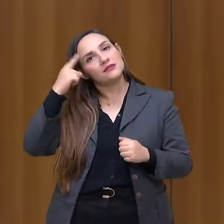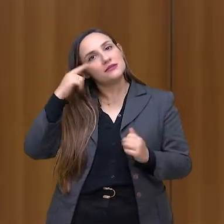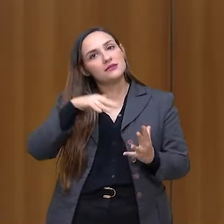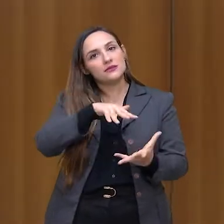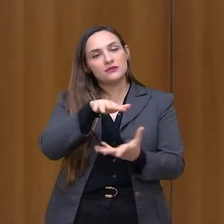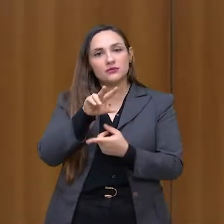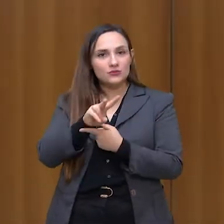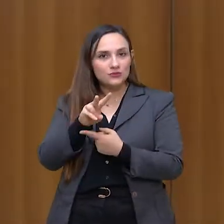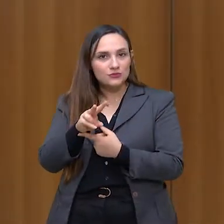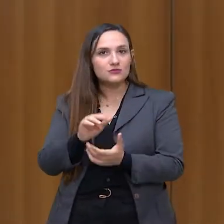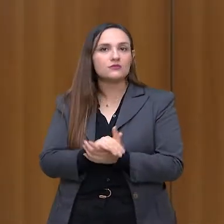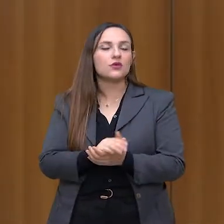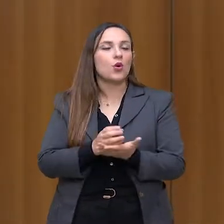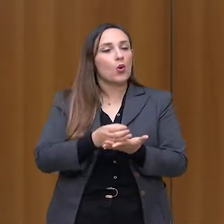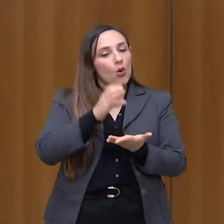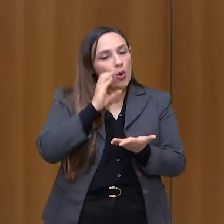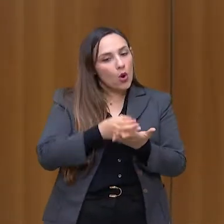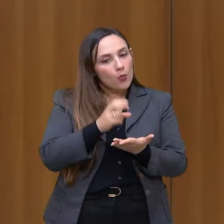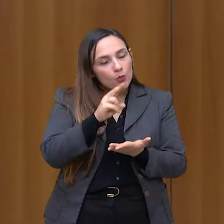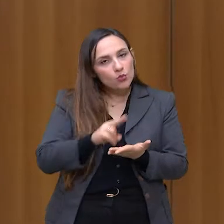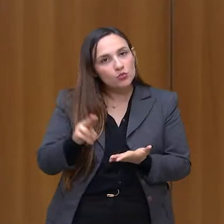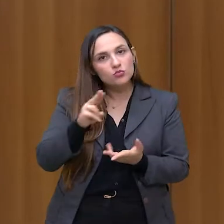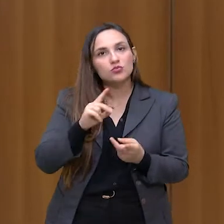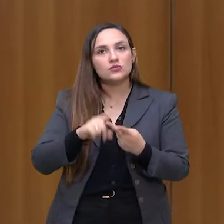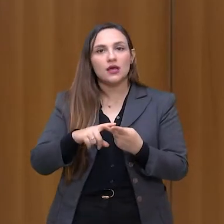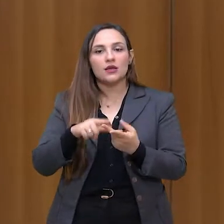que você usa, no papel que você usa,